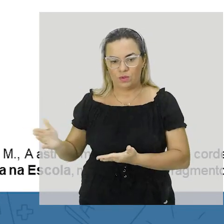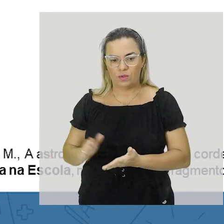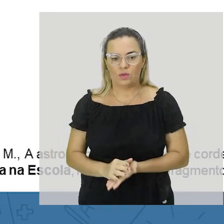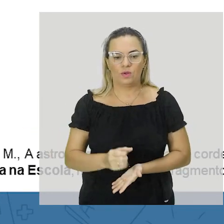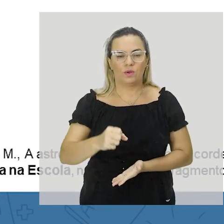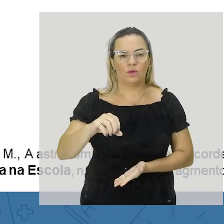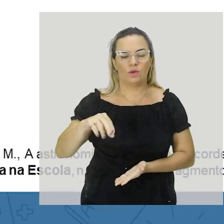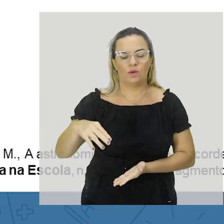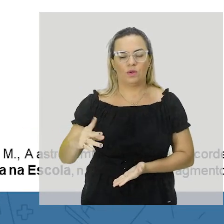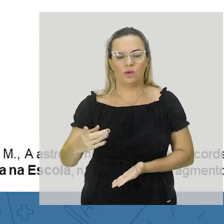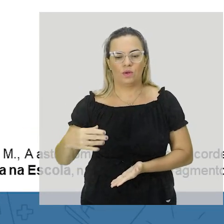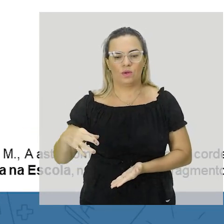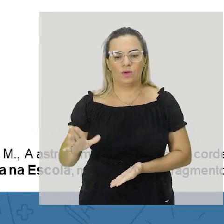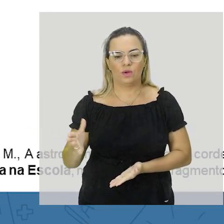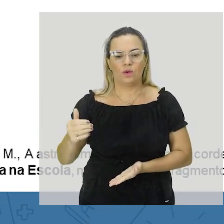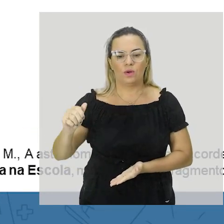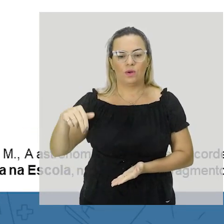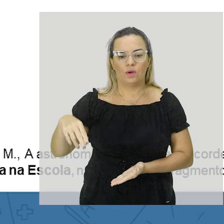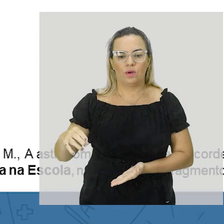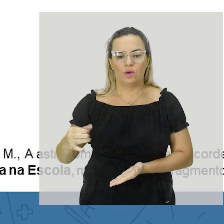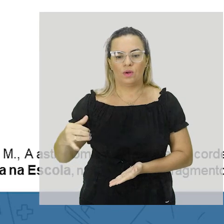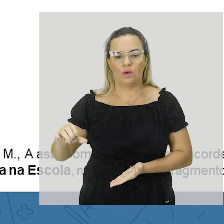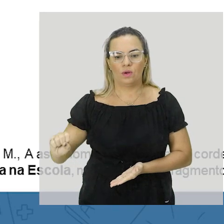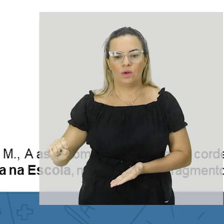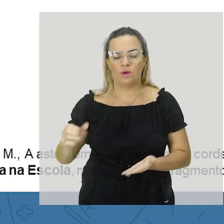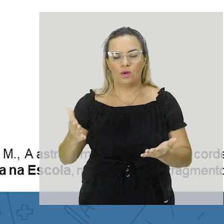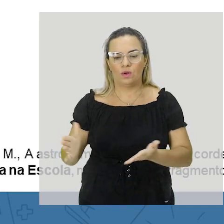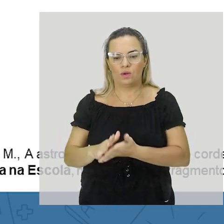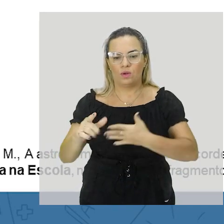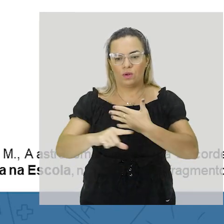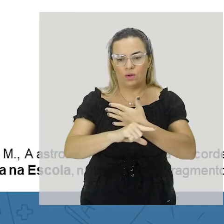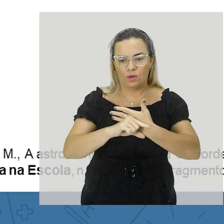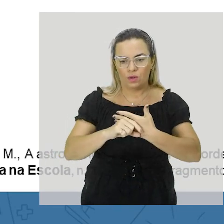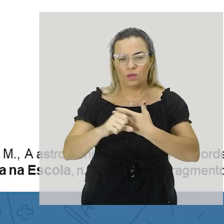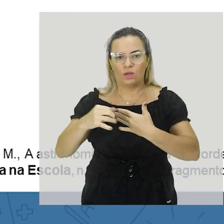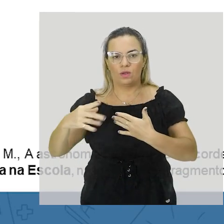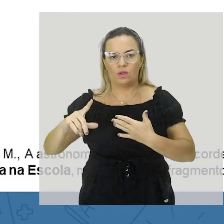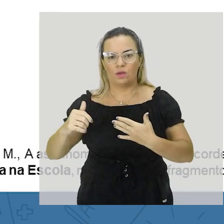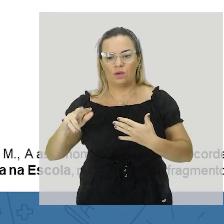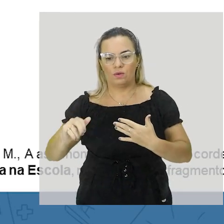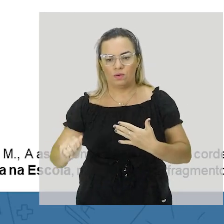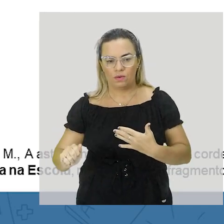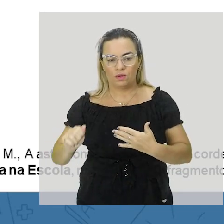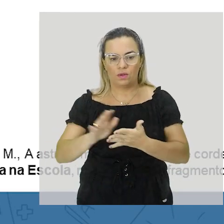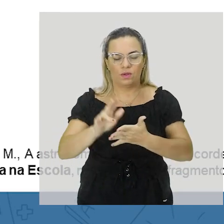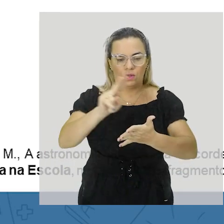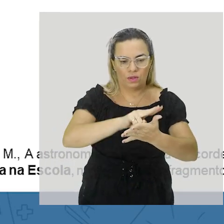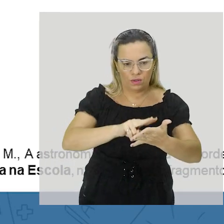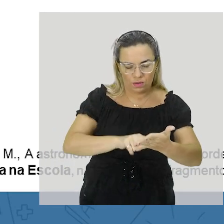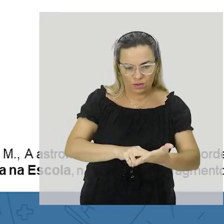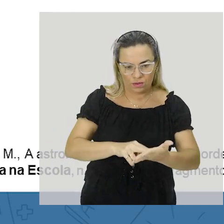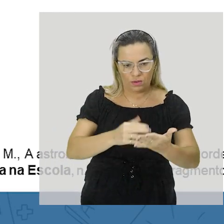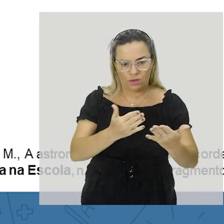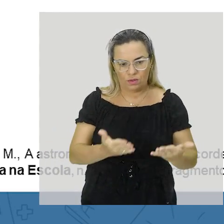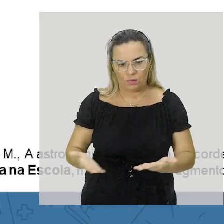dos Anéis, de autoria de Gonçalo Ferreira da Silva, lê-se a